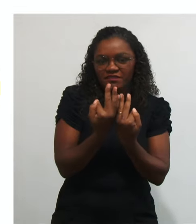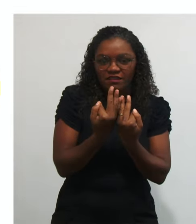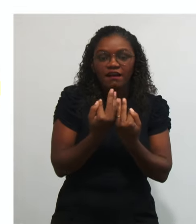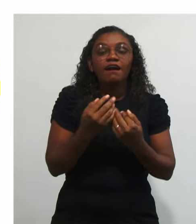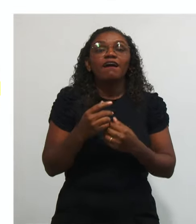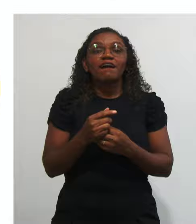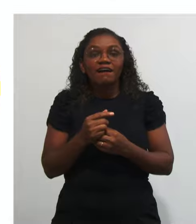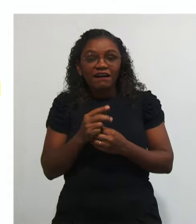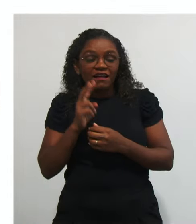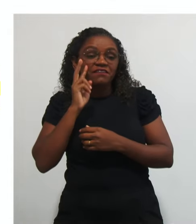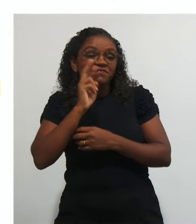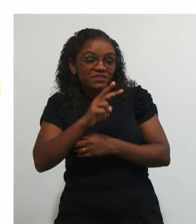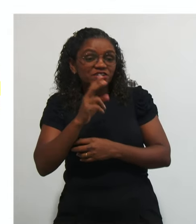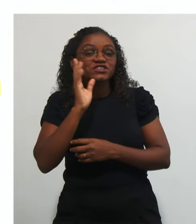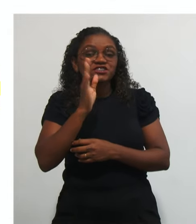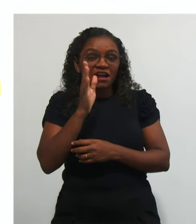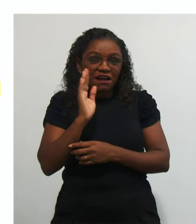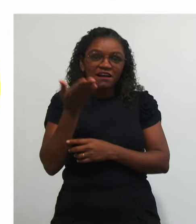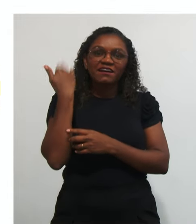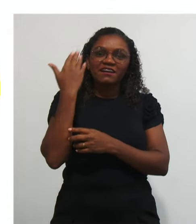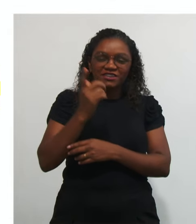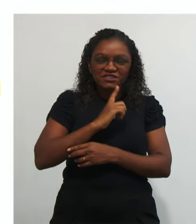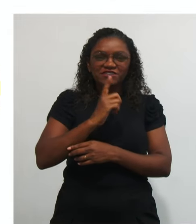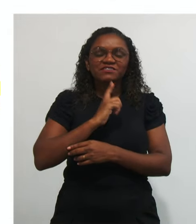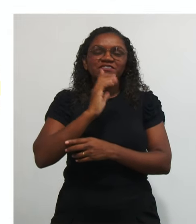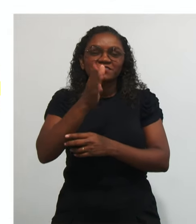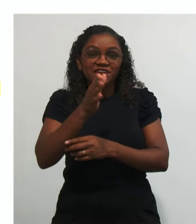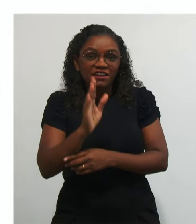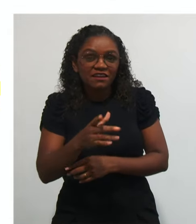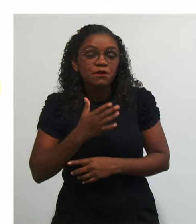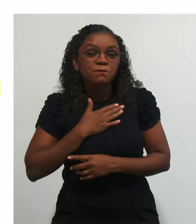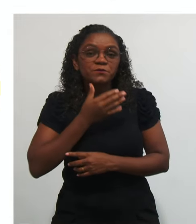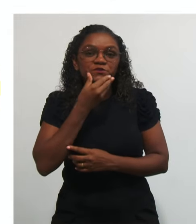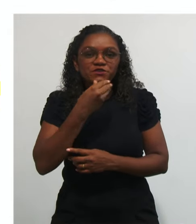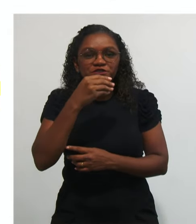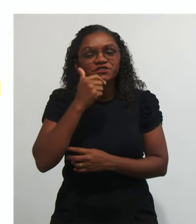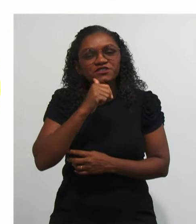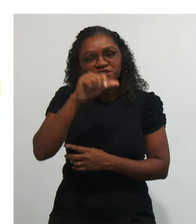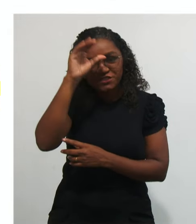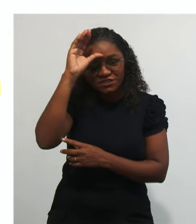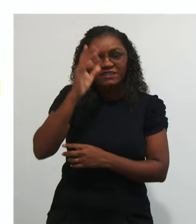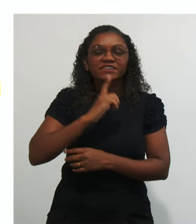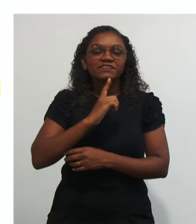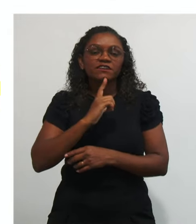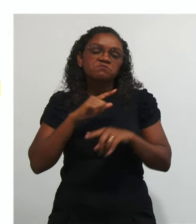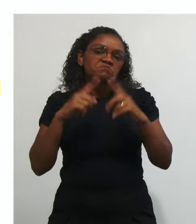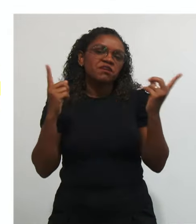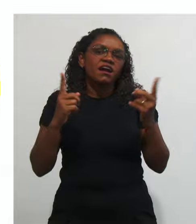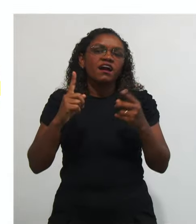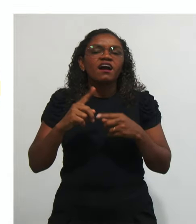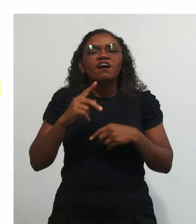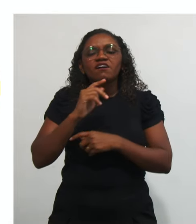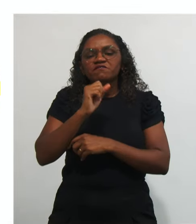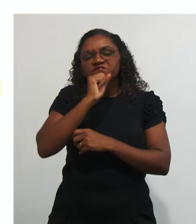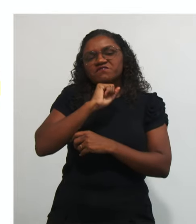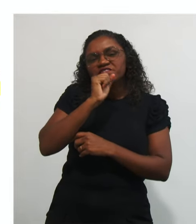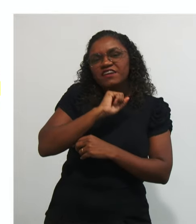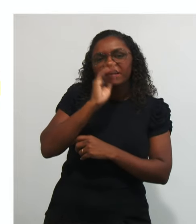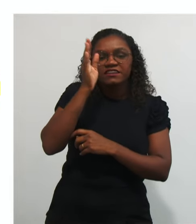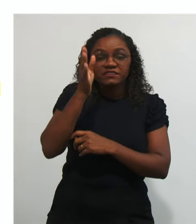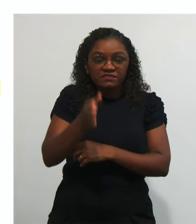aqui ó professor na casa aí da minha tia tem essa TV mas ela não funciona mais Olha eu vi